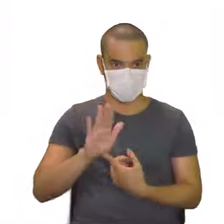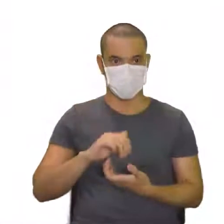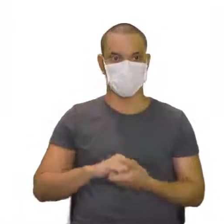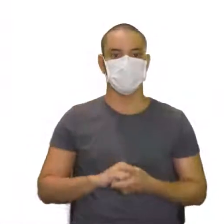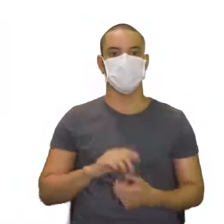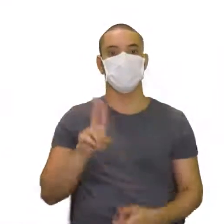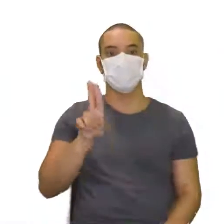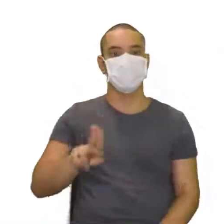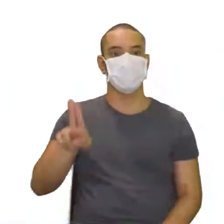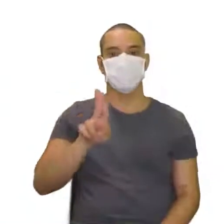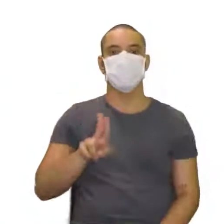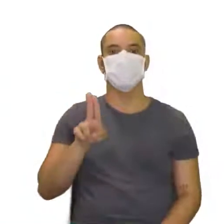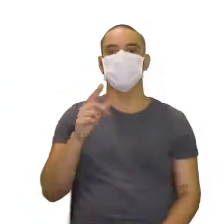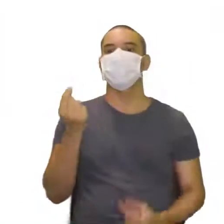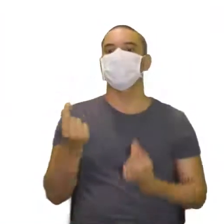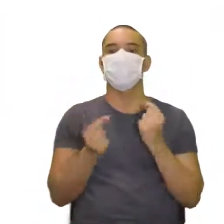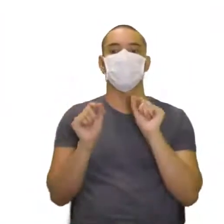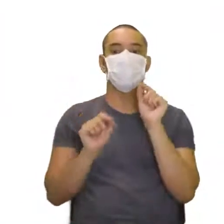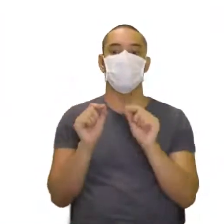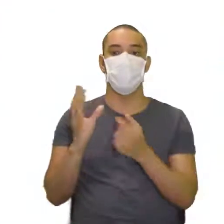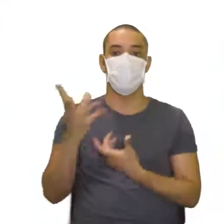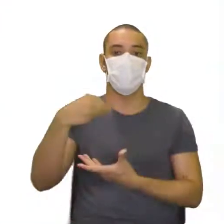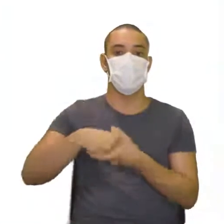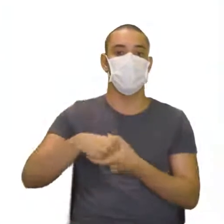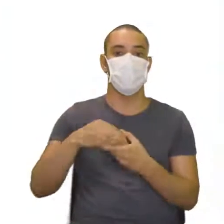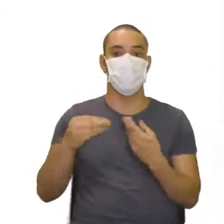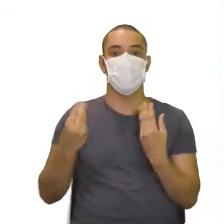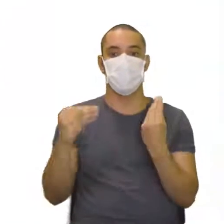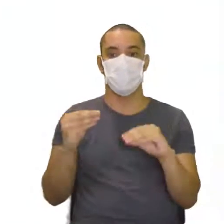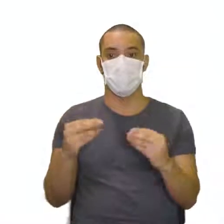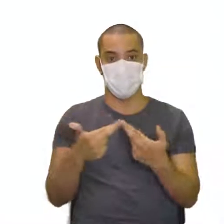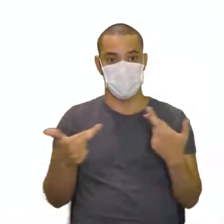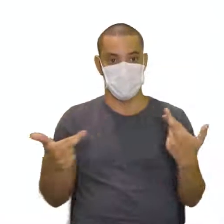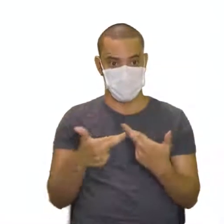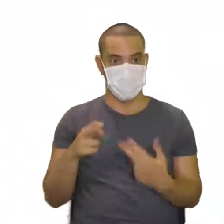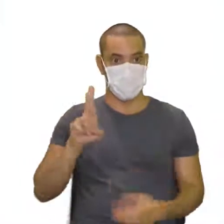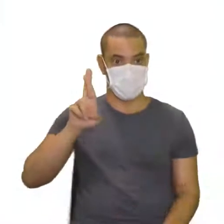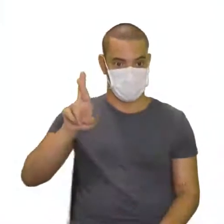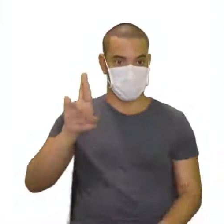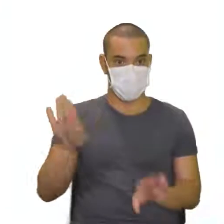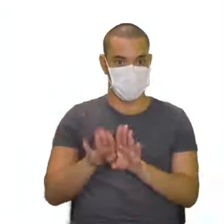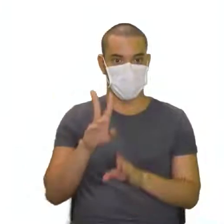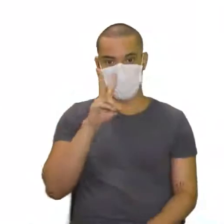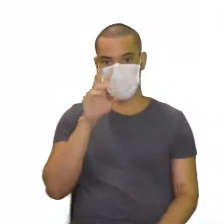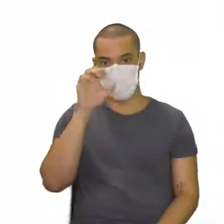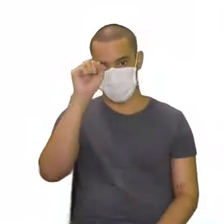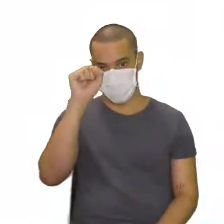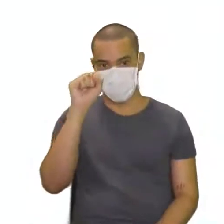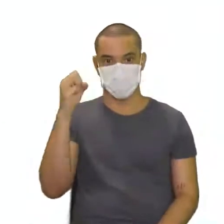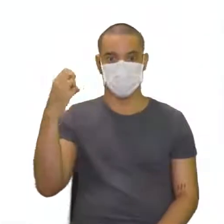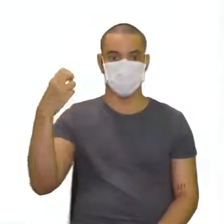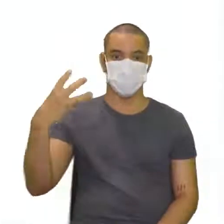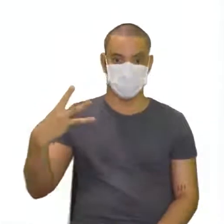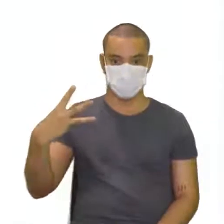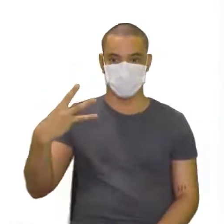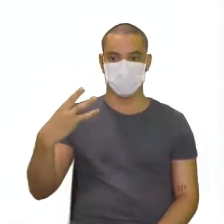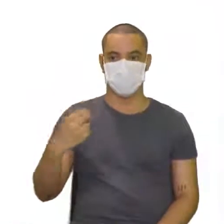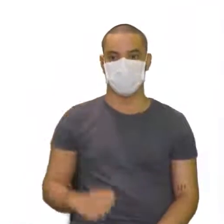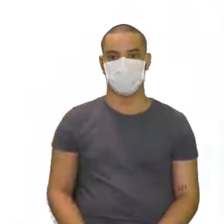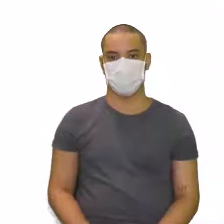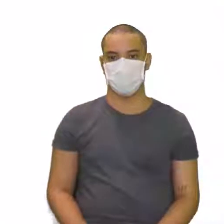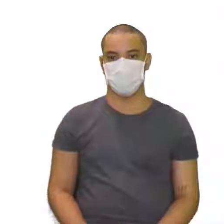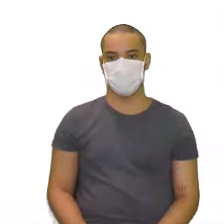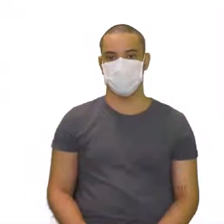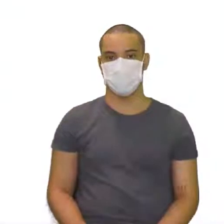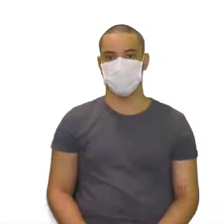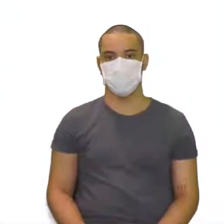é utilizado para a determinação da resistência interna R e da força eletromotriz Epson do gerador.